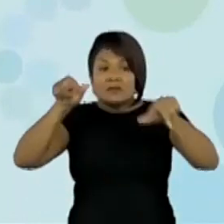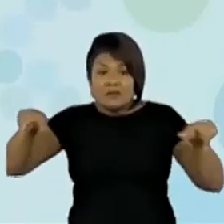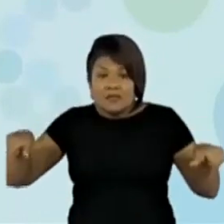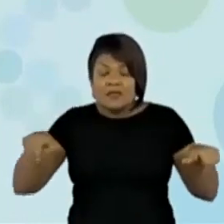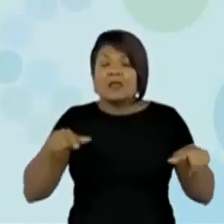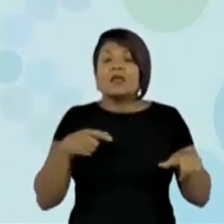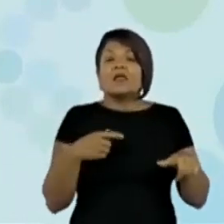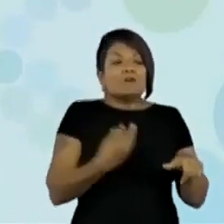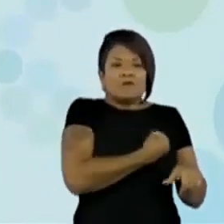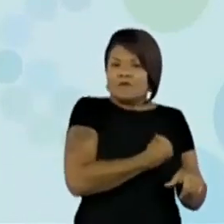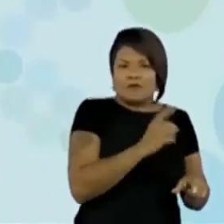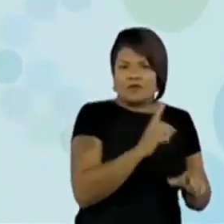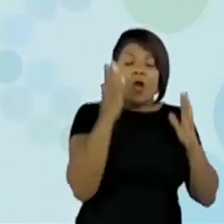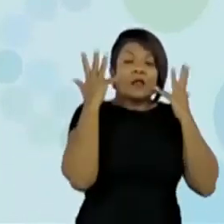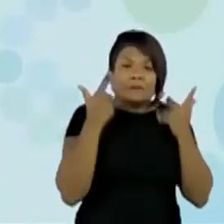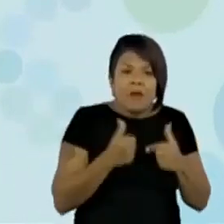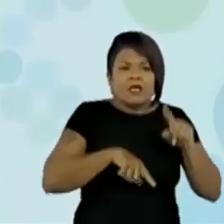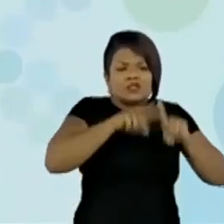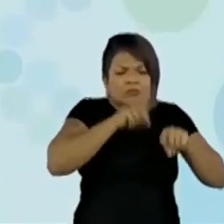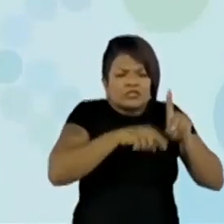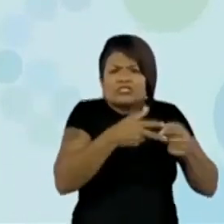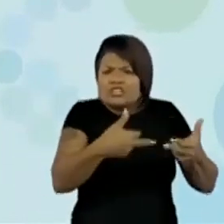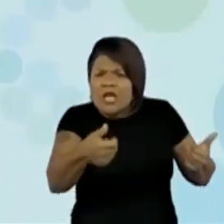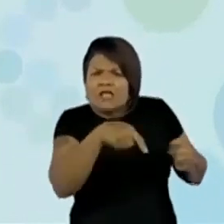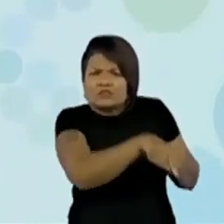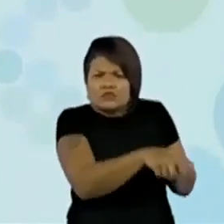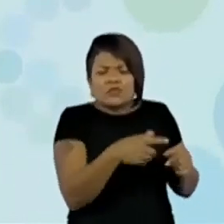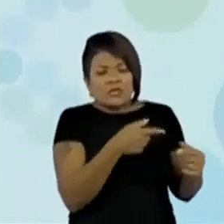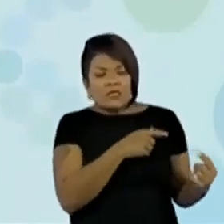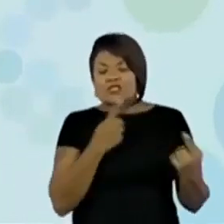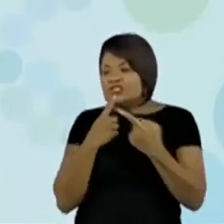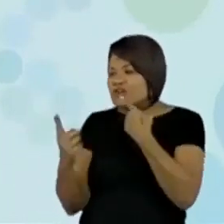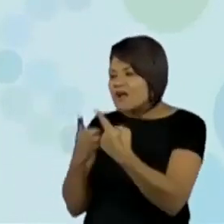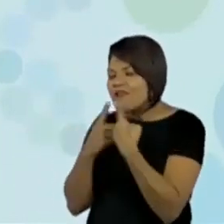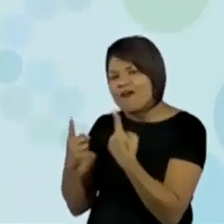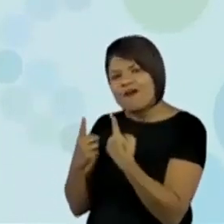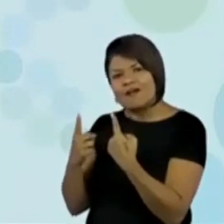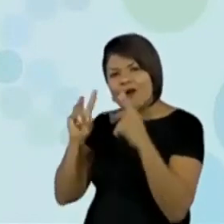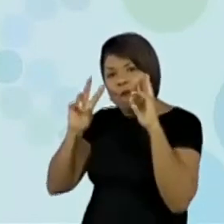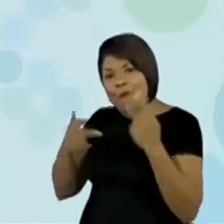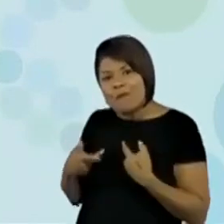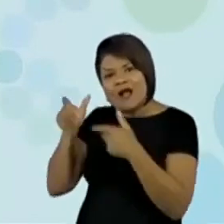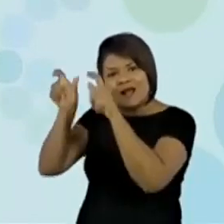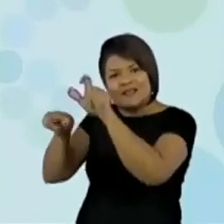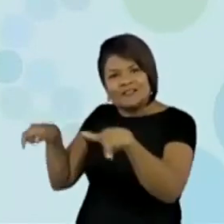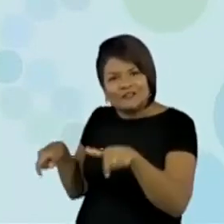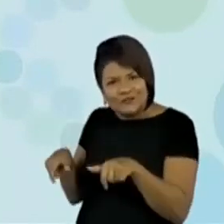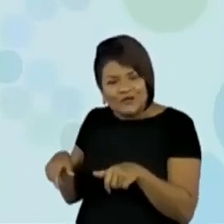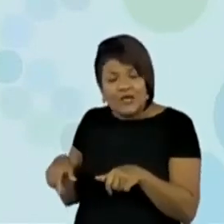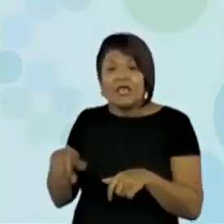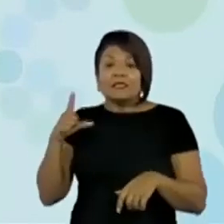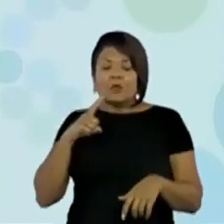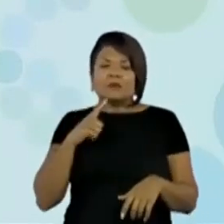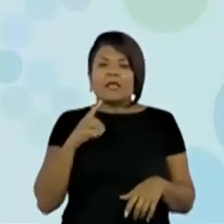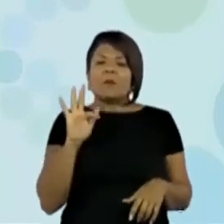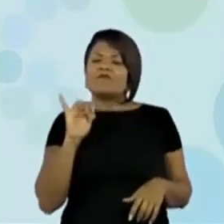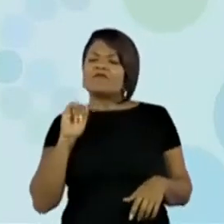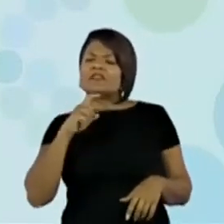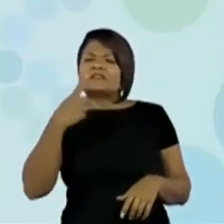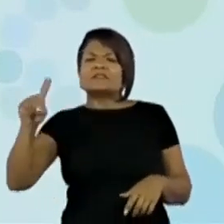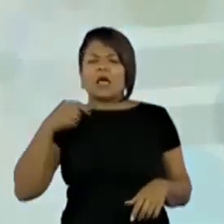inanimados, animais e objetos que dialogam como seres humanos. Eu faço uma ficção, um faz de conta como